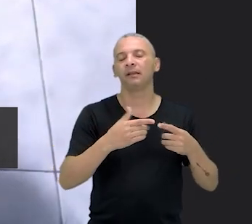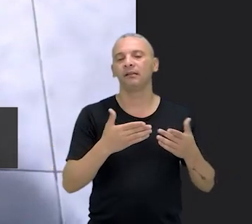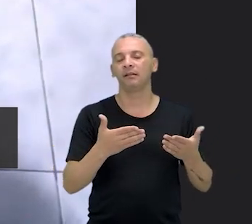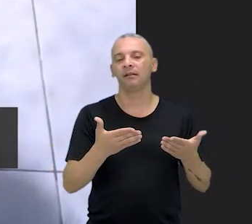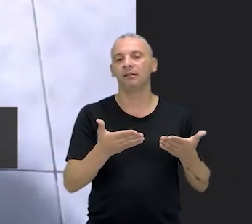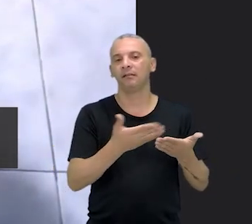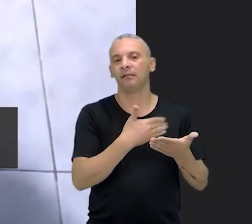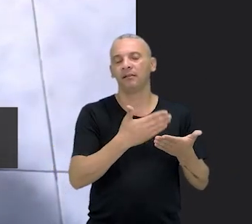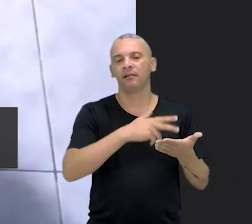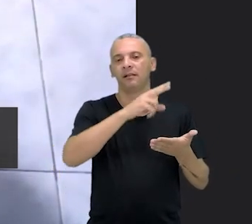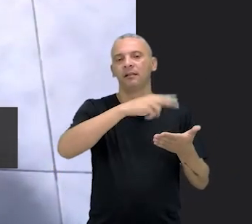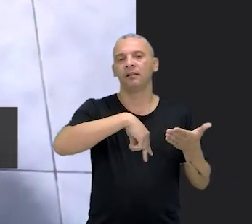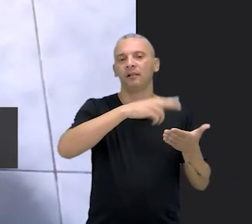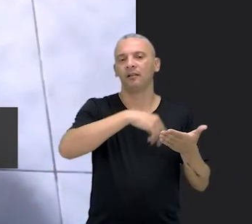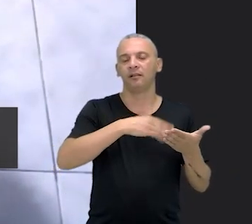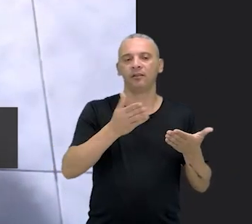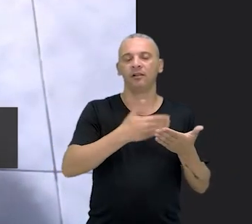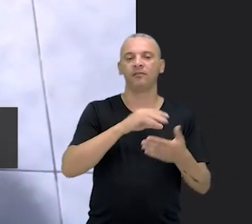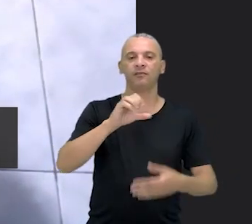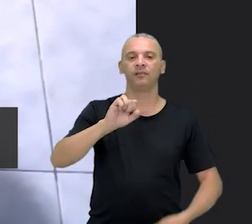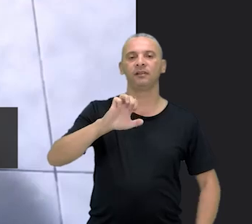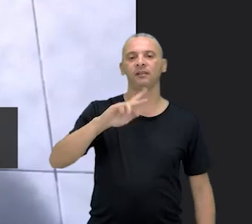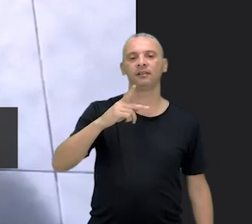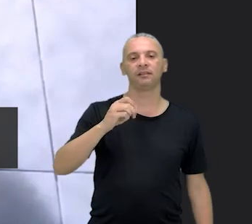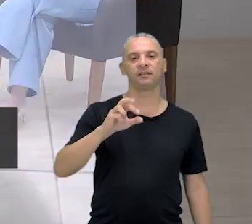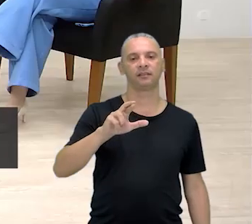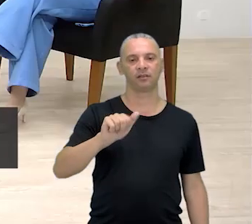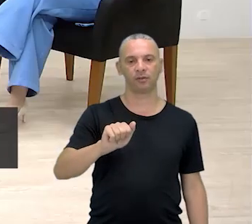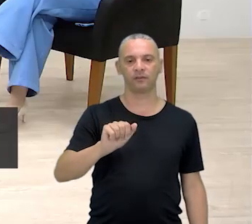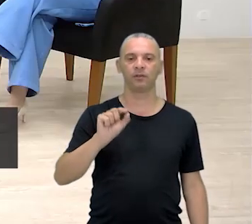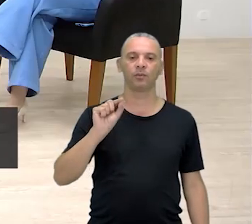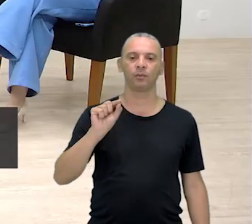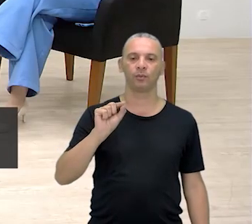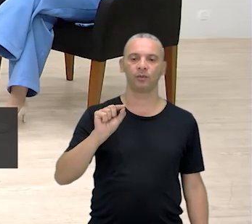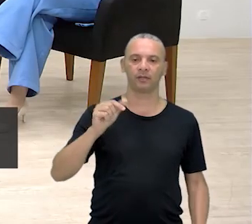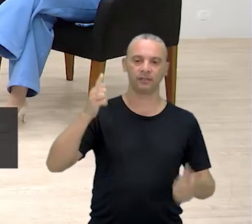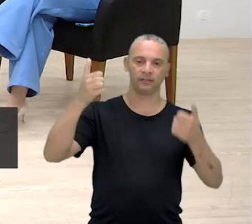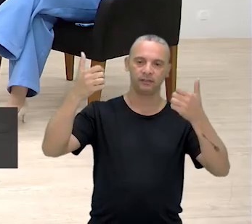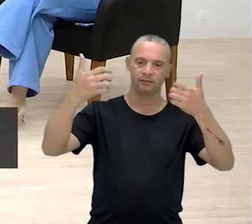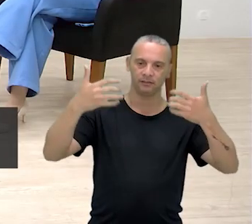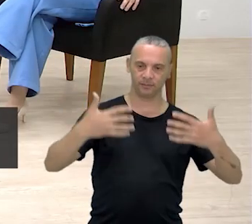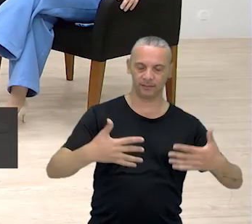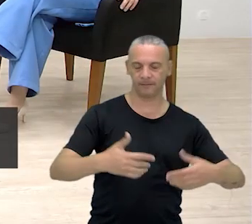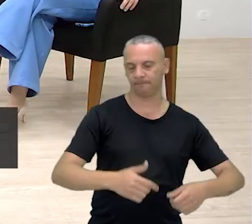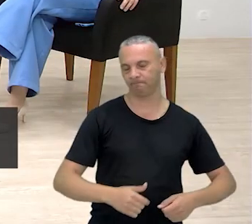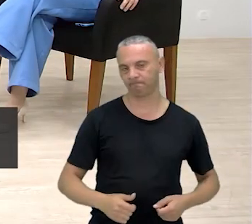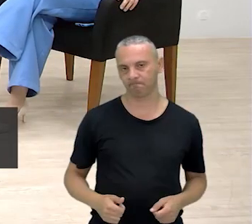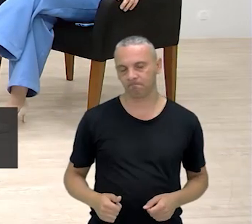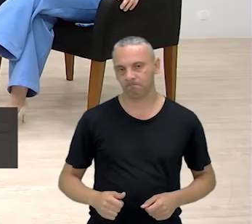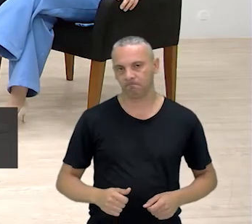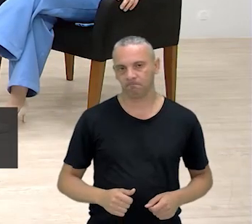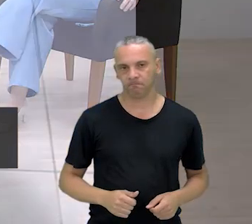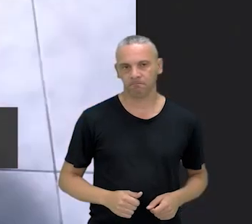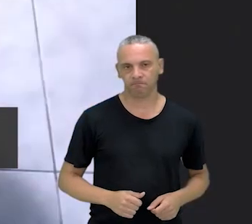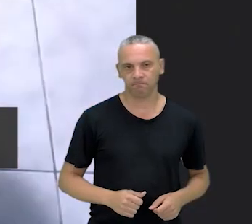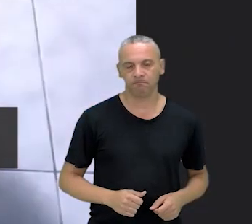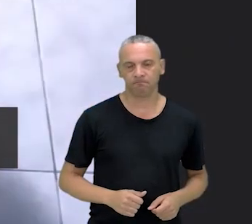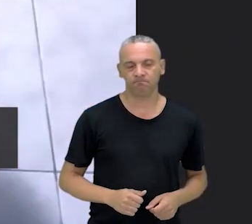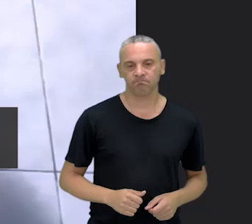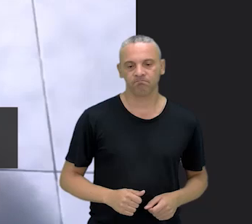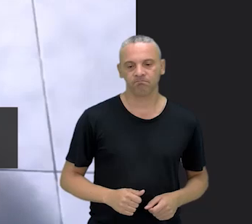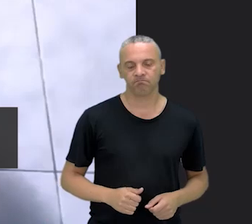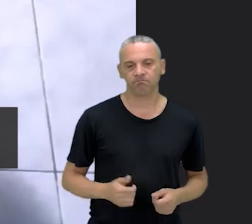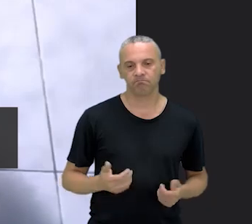Preto, senhora? Você vai sair daqui e falar alguma coisa para o telespectador, que seria?